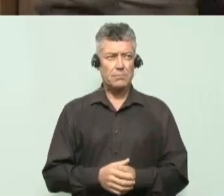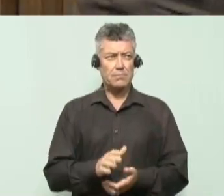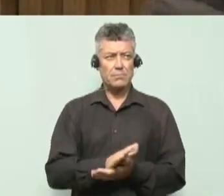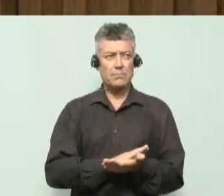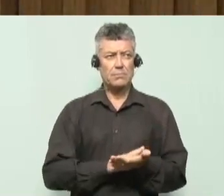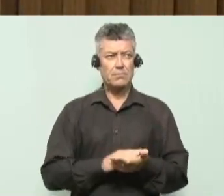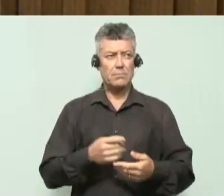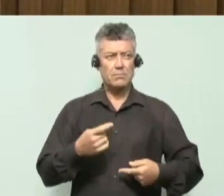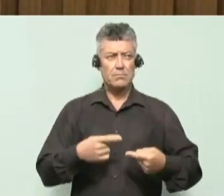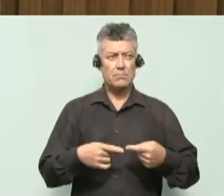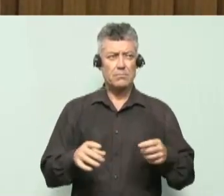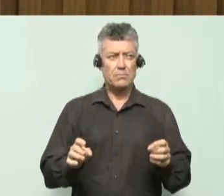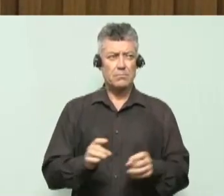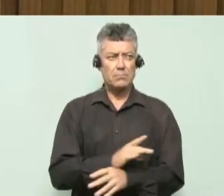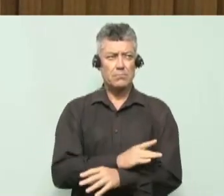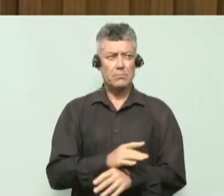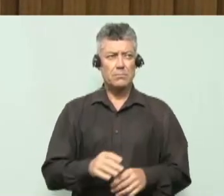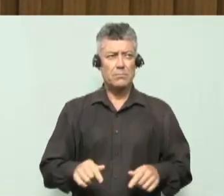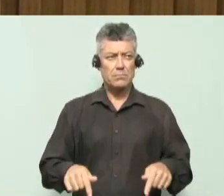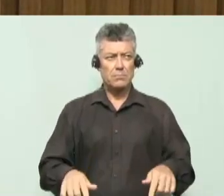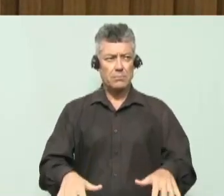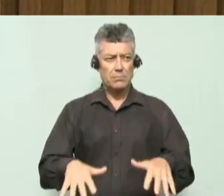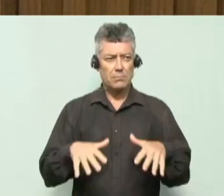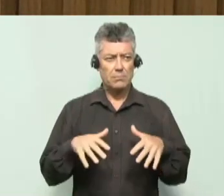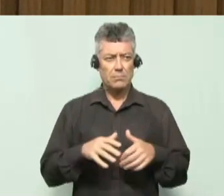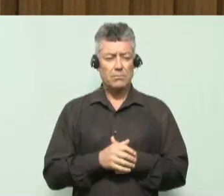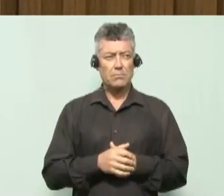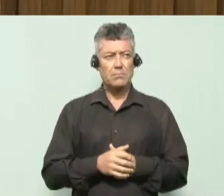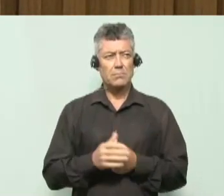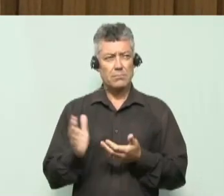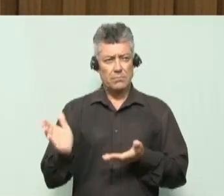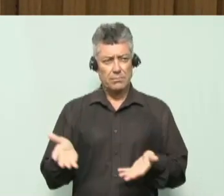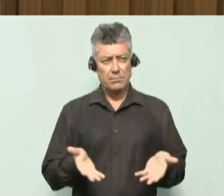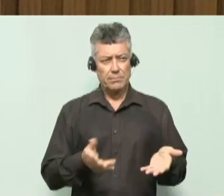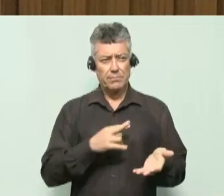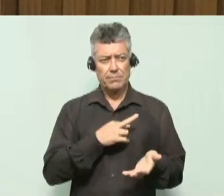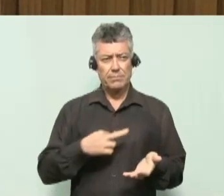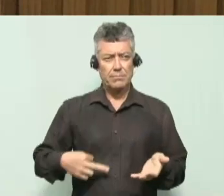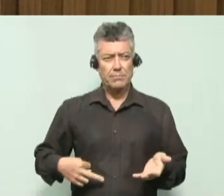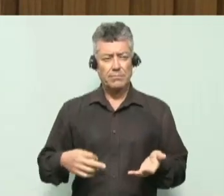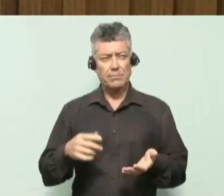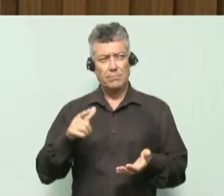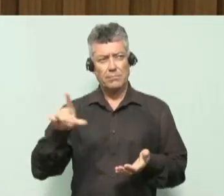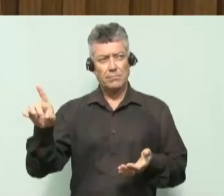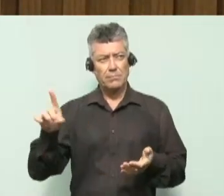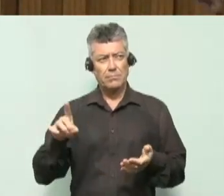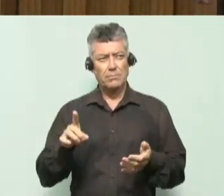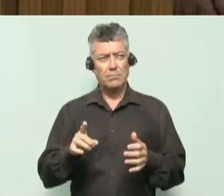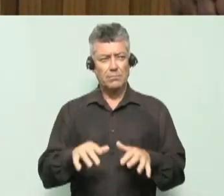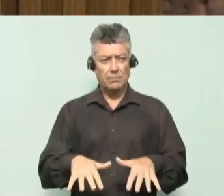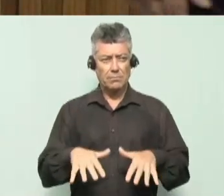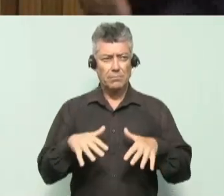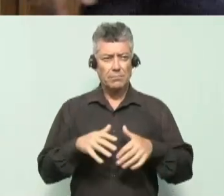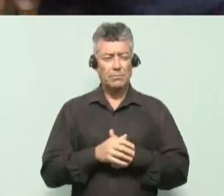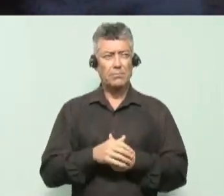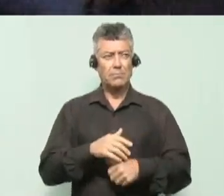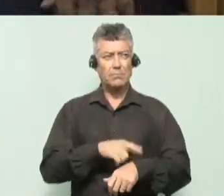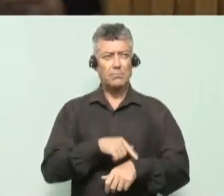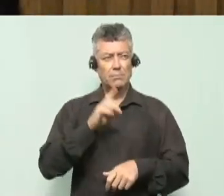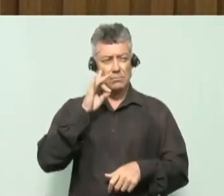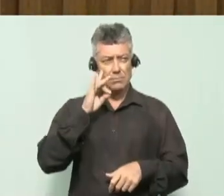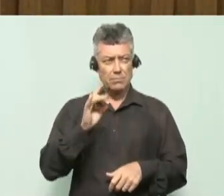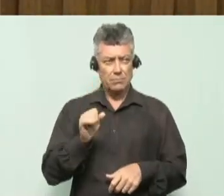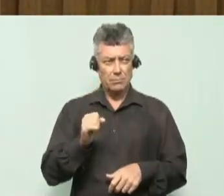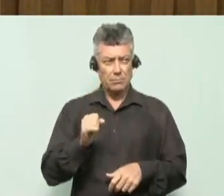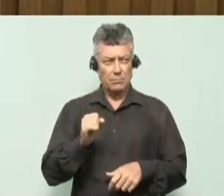Nada mais havendo a ser debatido, declaramos encerrada a presente sessão, convocando os senhores vereadores e vereadoras para a próxima sessão ordinária, a realizar-se no dia 8